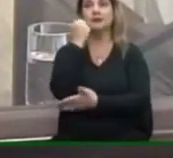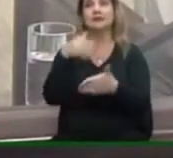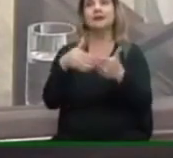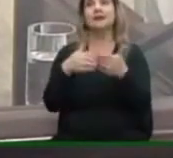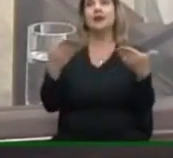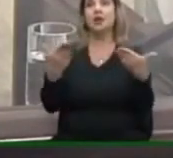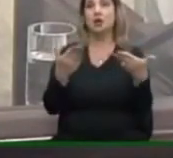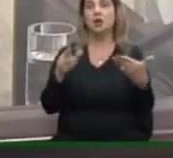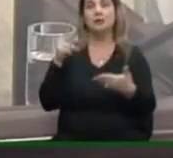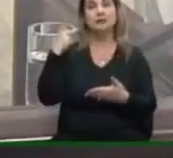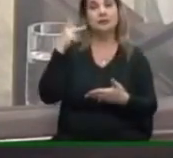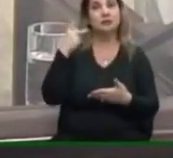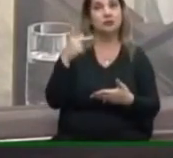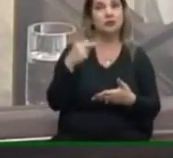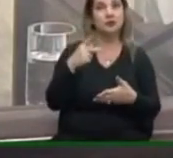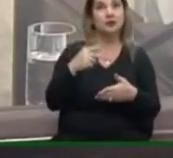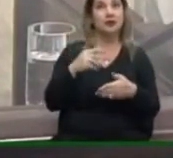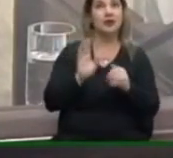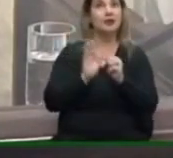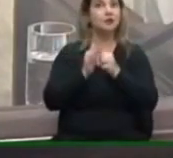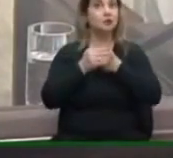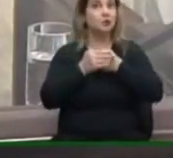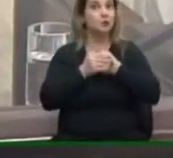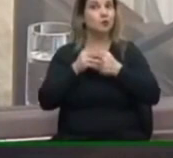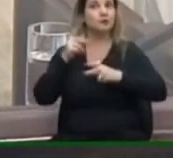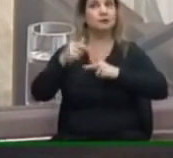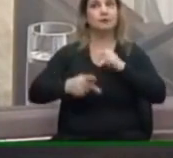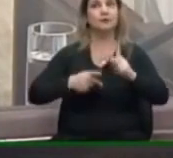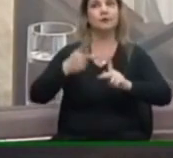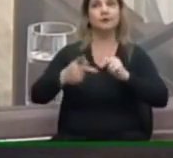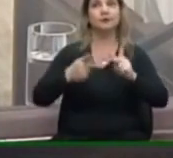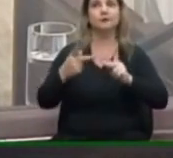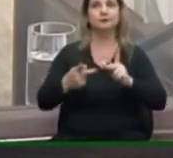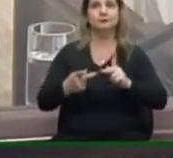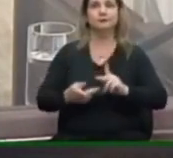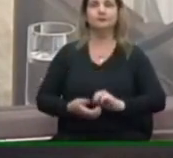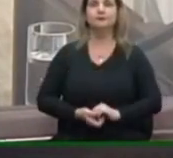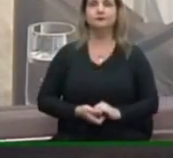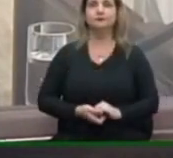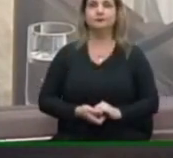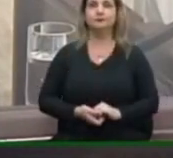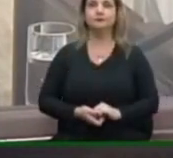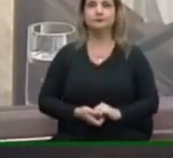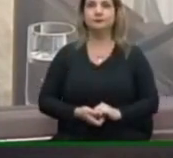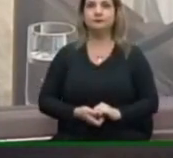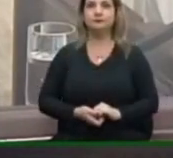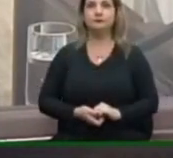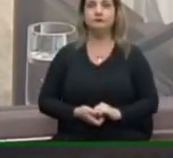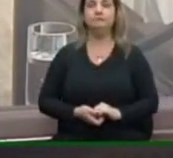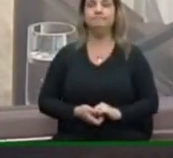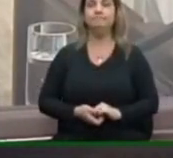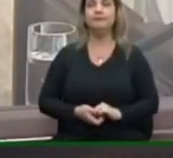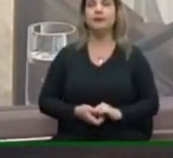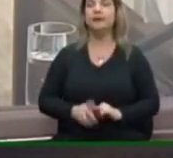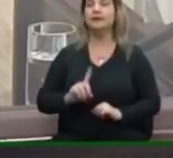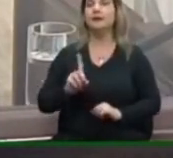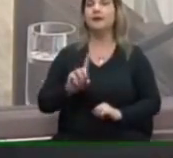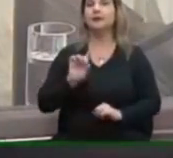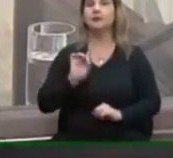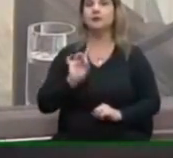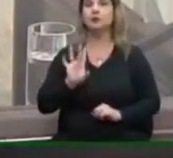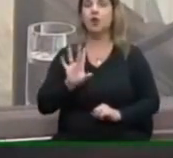história é é a vida da população e aqueles como diz o Pedro Ortaça não basta